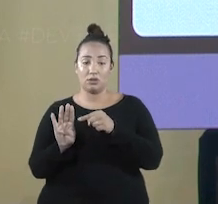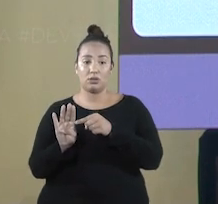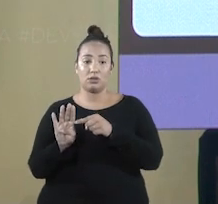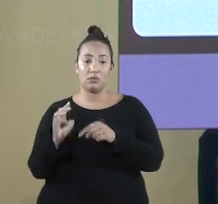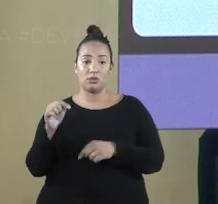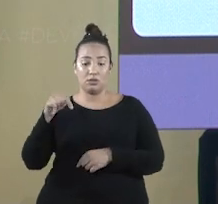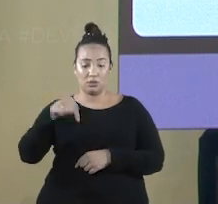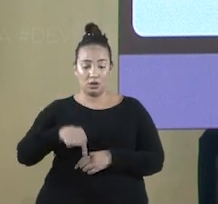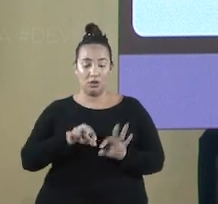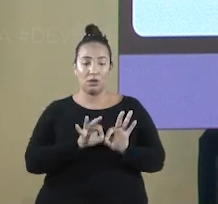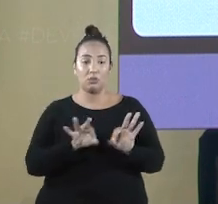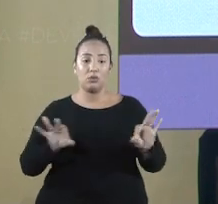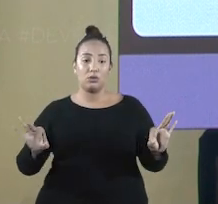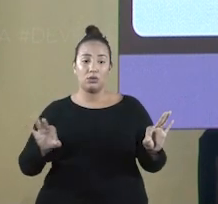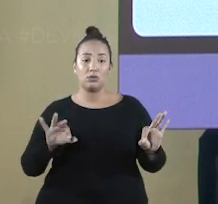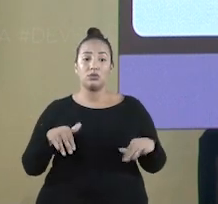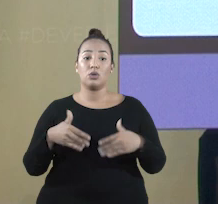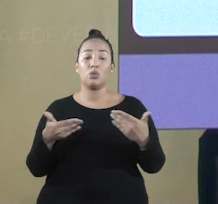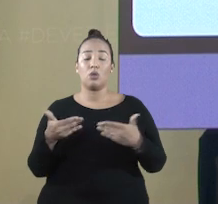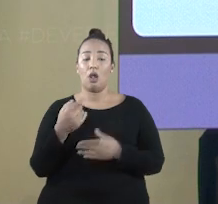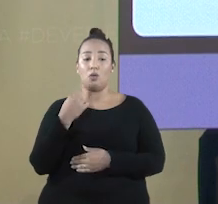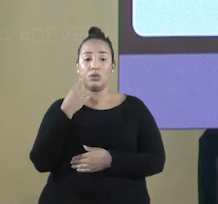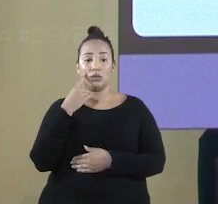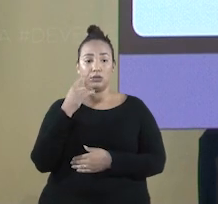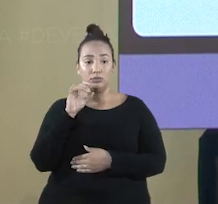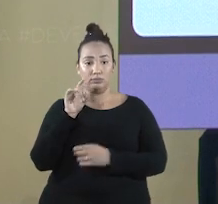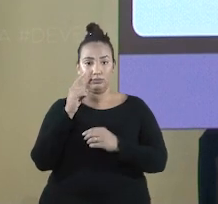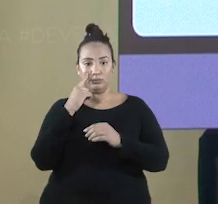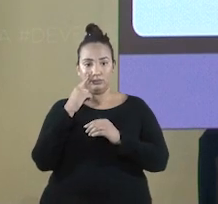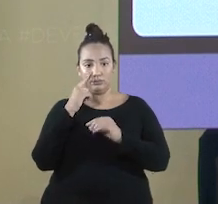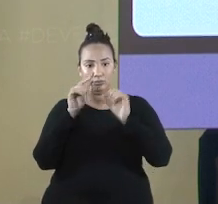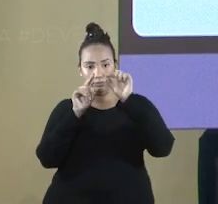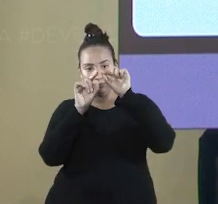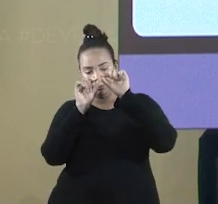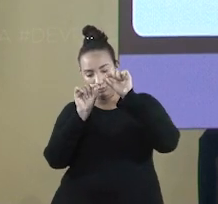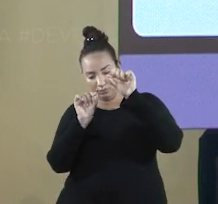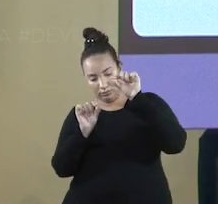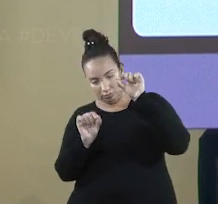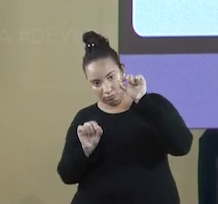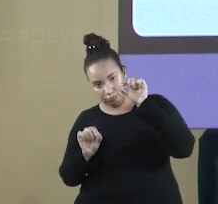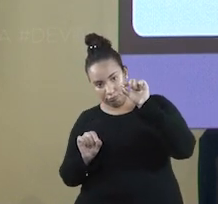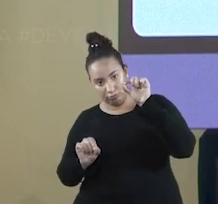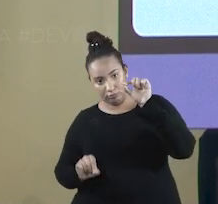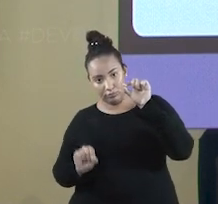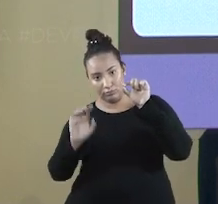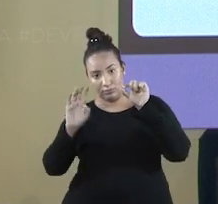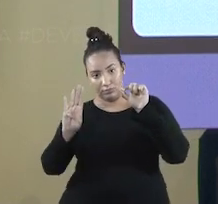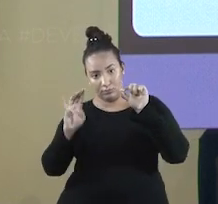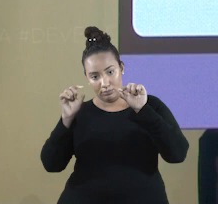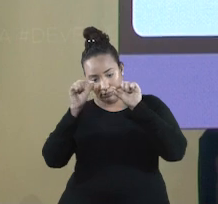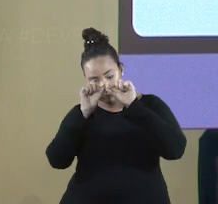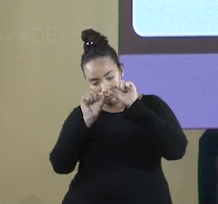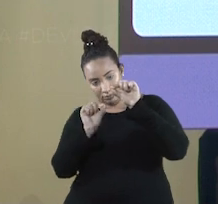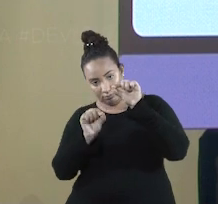a projeção de B na hipotenusa? Se a gente colocar aqui uma sombra, ó, vamos ver a sombra de B